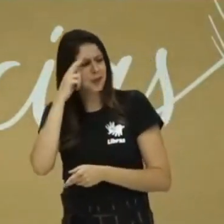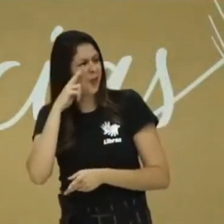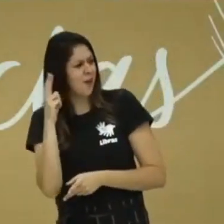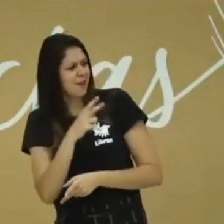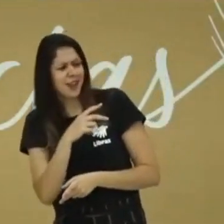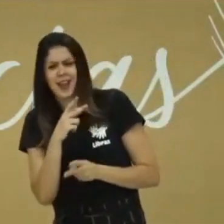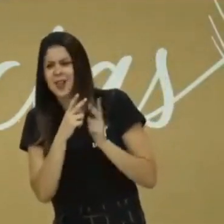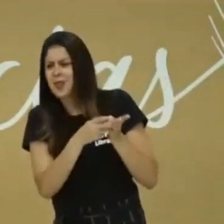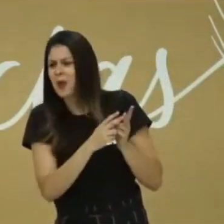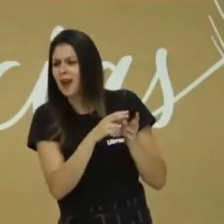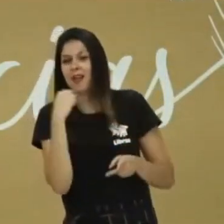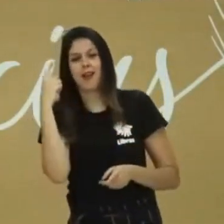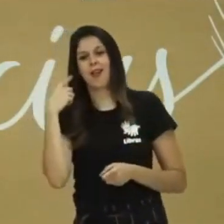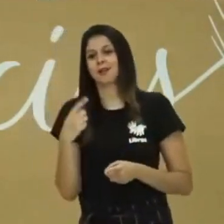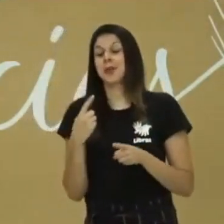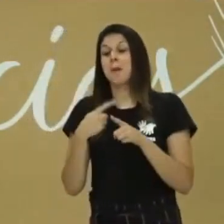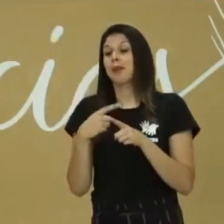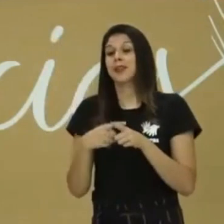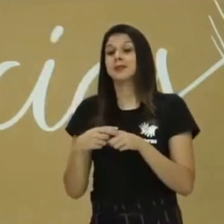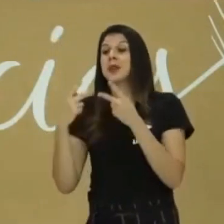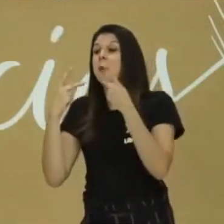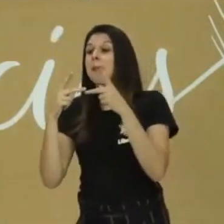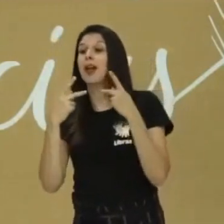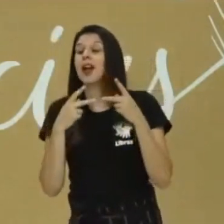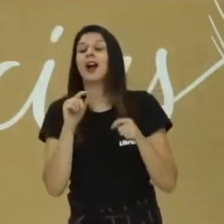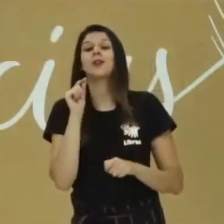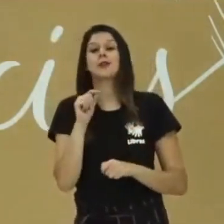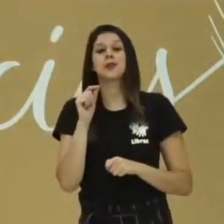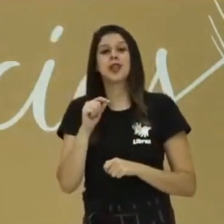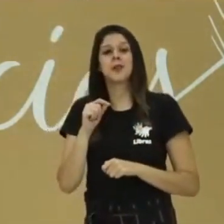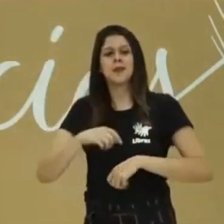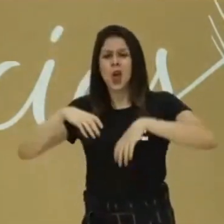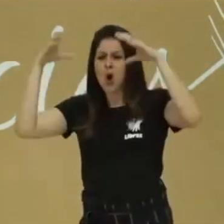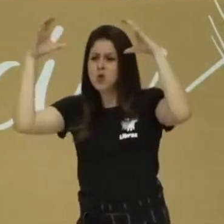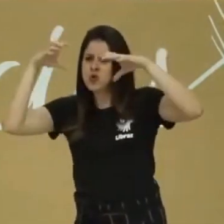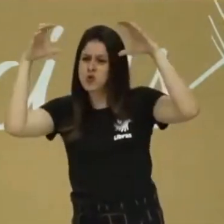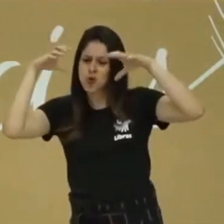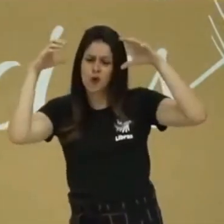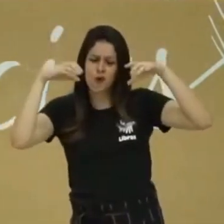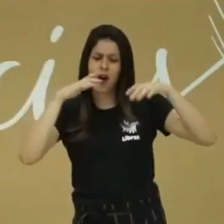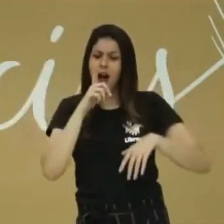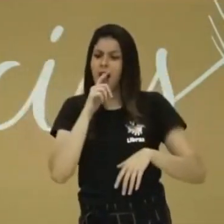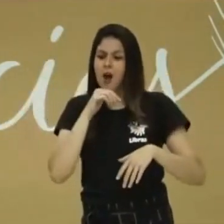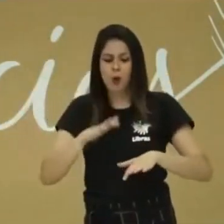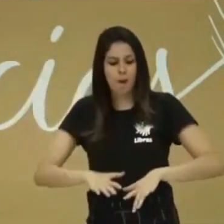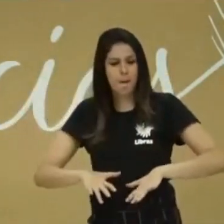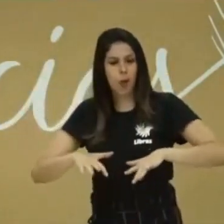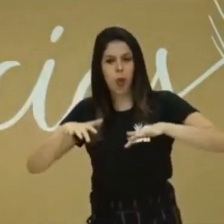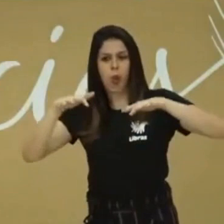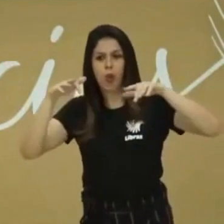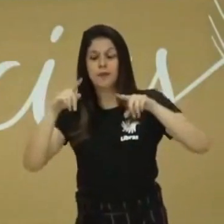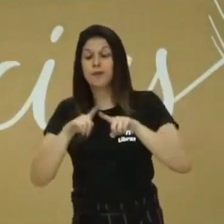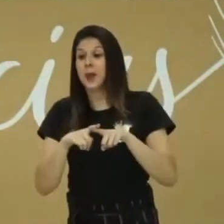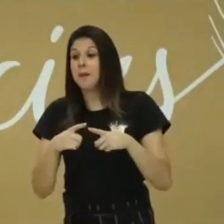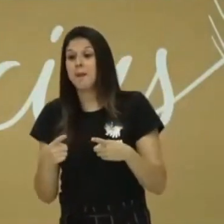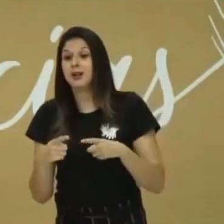porque ele pregava uma mensagem que a terra iria ser inundada com água eu não sei se você sabe